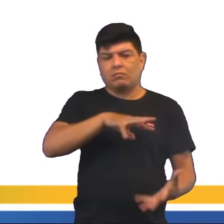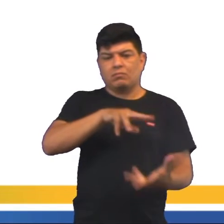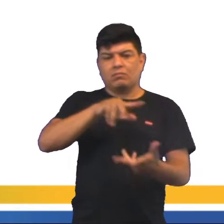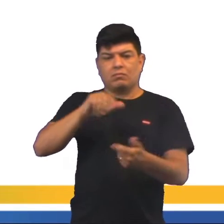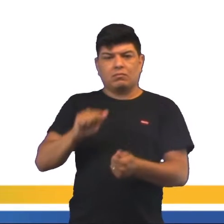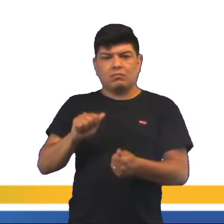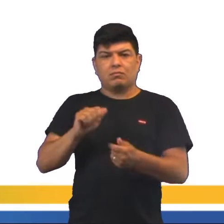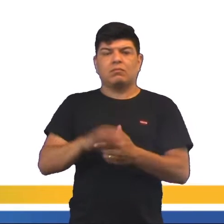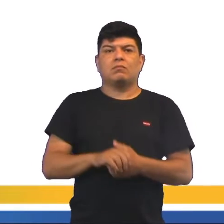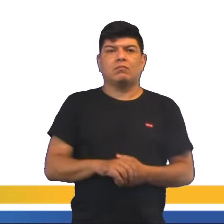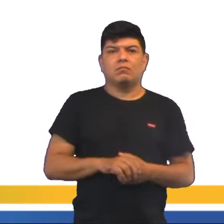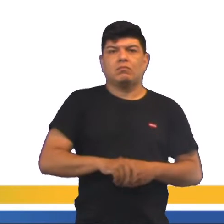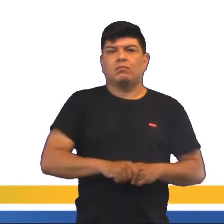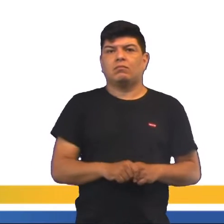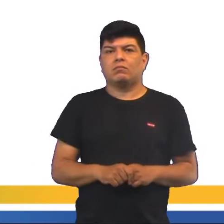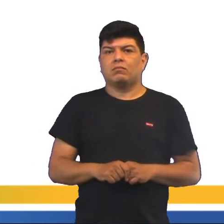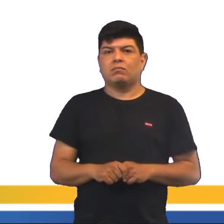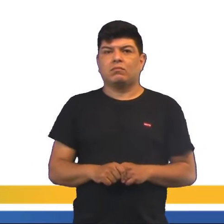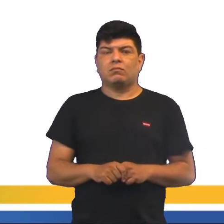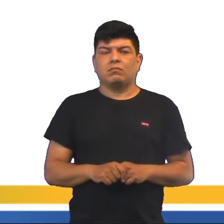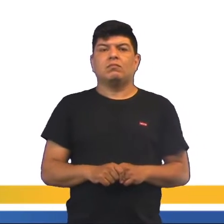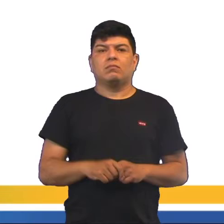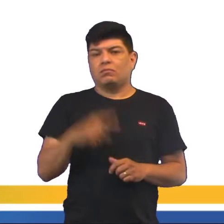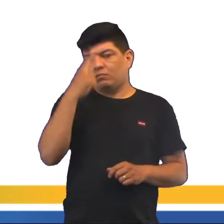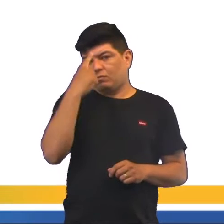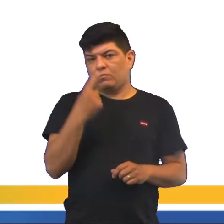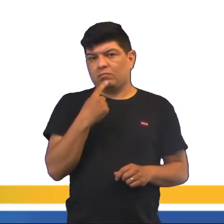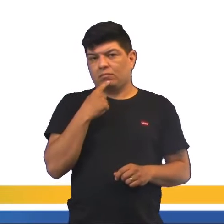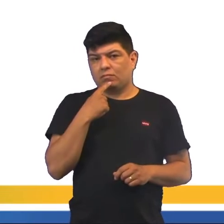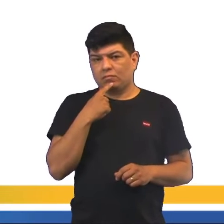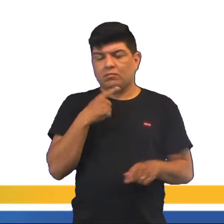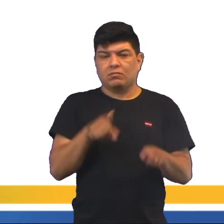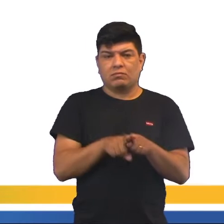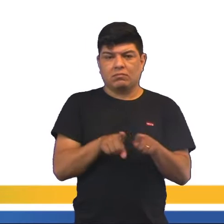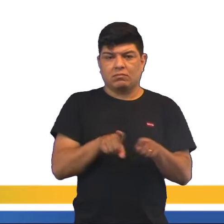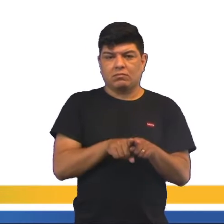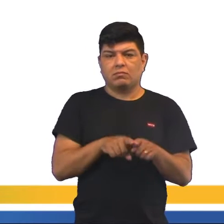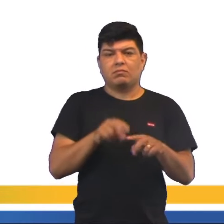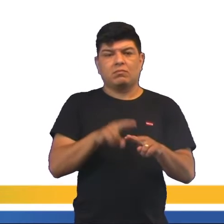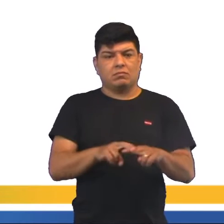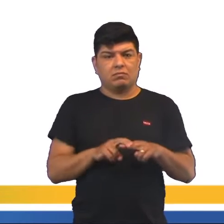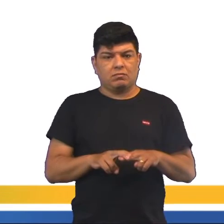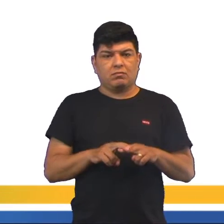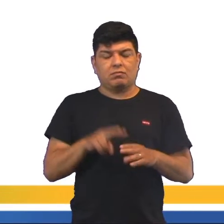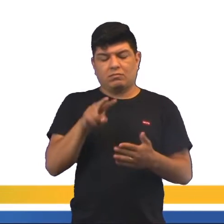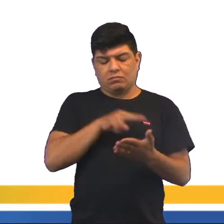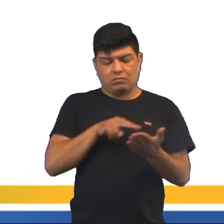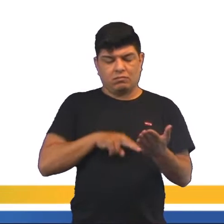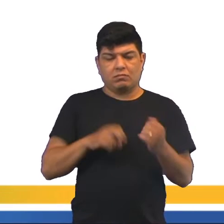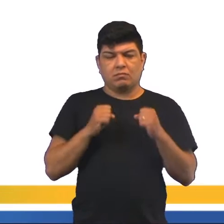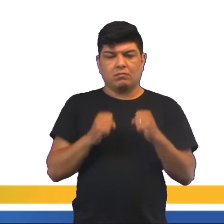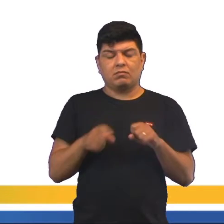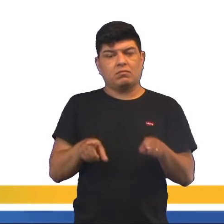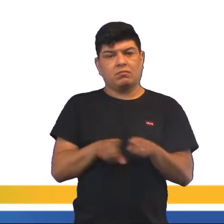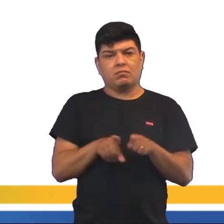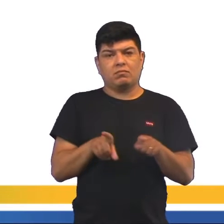partir de sons e de imagens artificiais, e como essa leitura pode